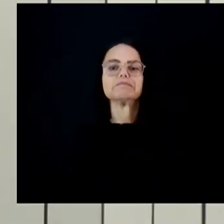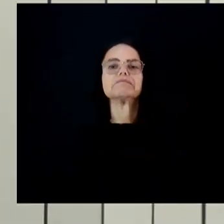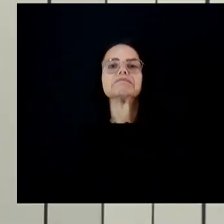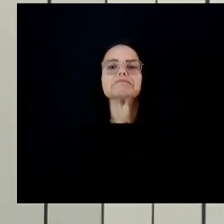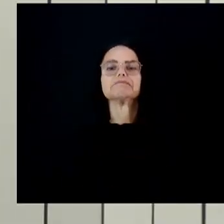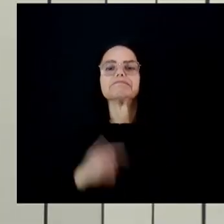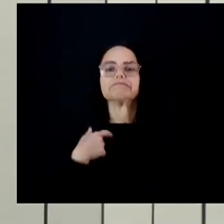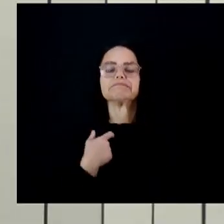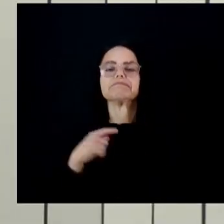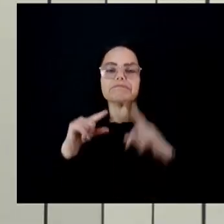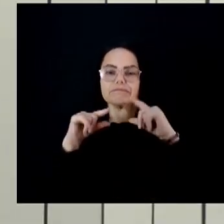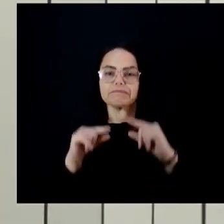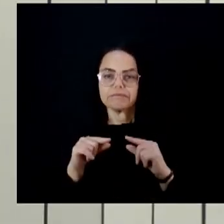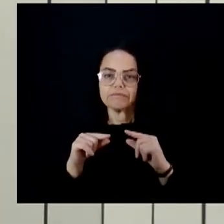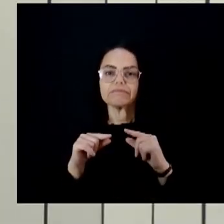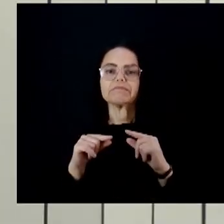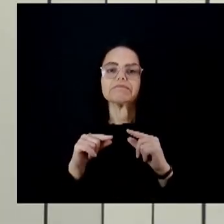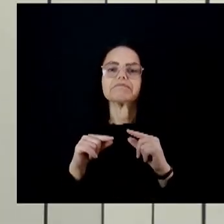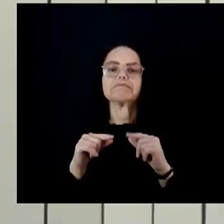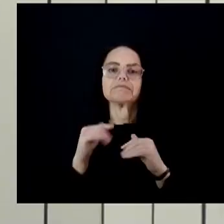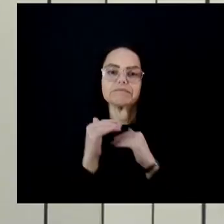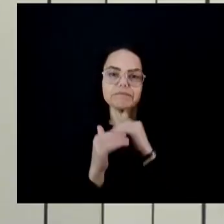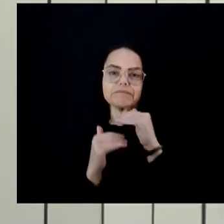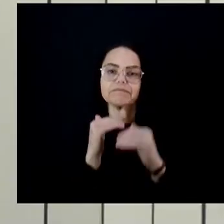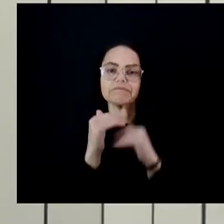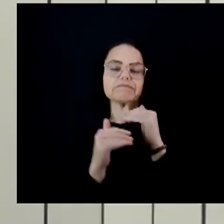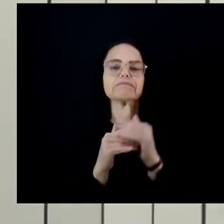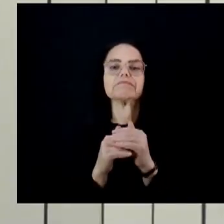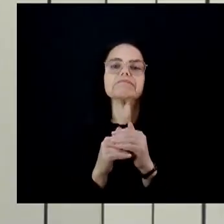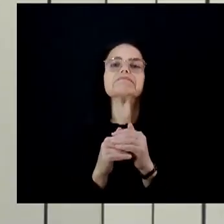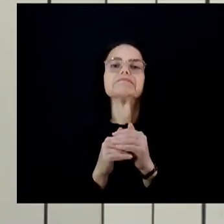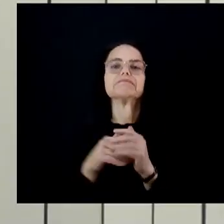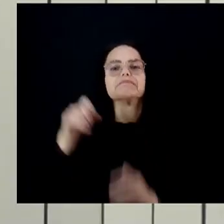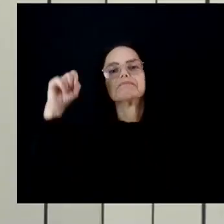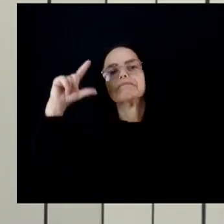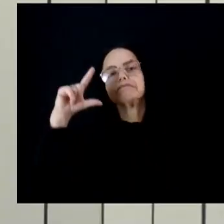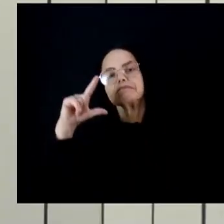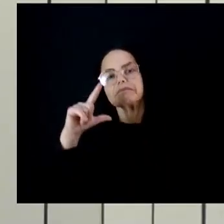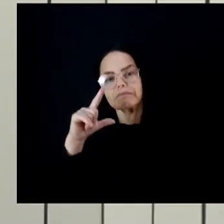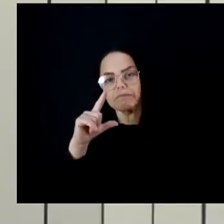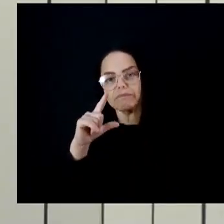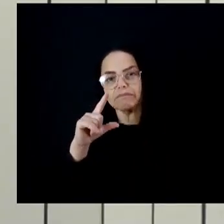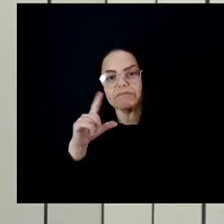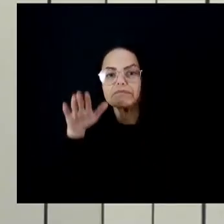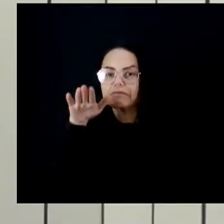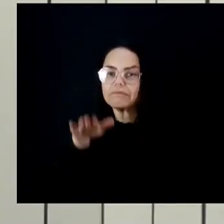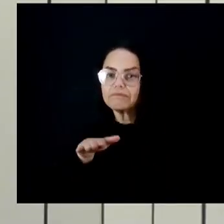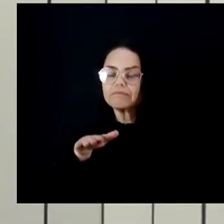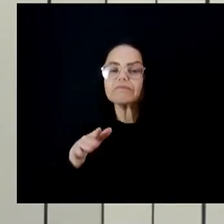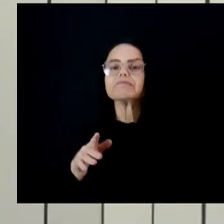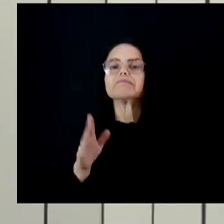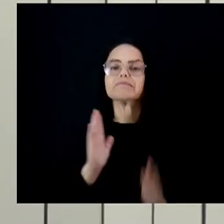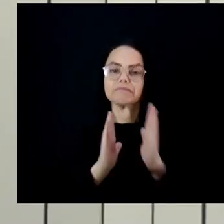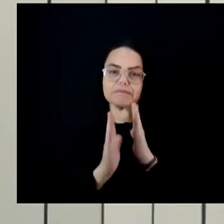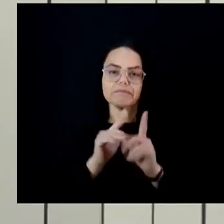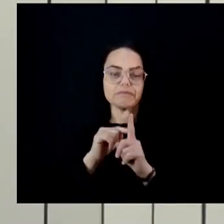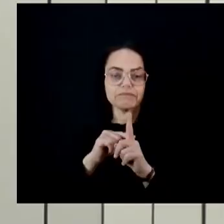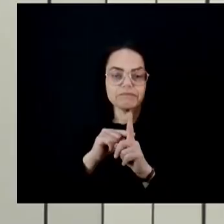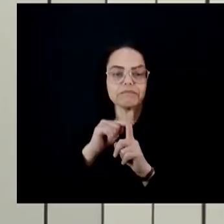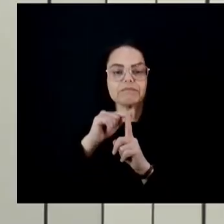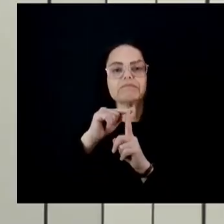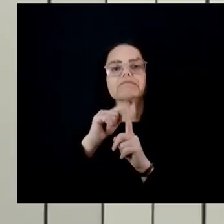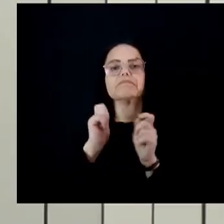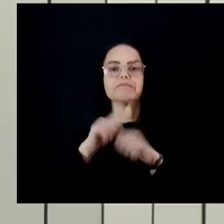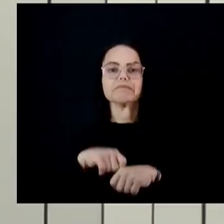diminuir gradualmente com o predomínio de sol a partir da tarde. As temperaturas sobem e podem chegar